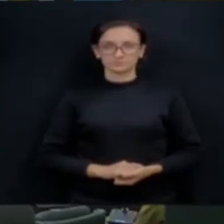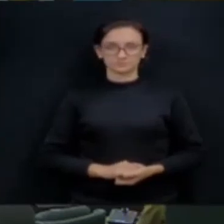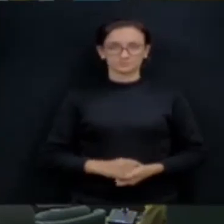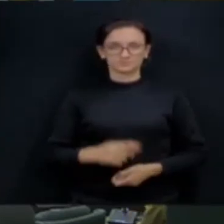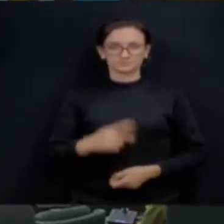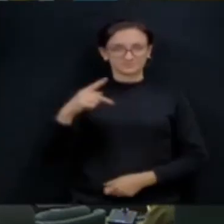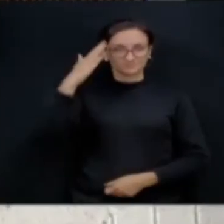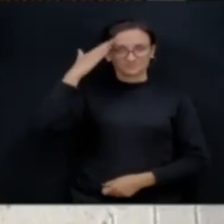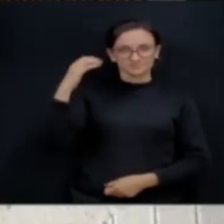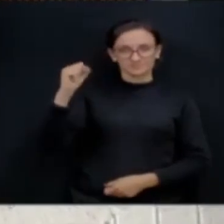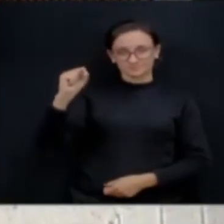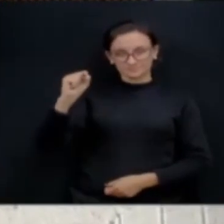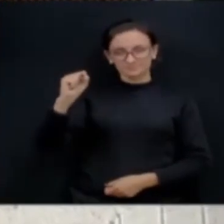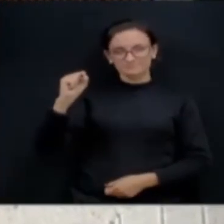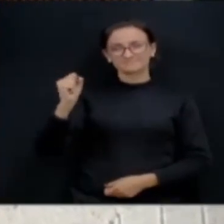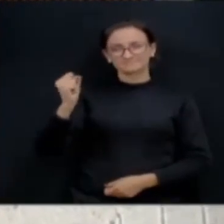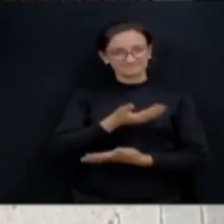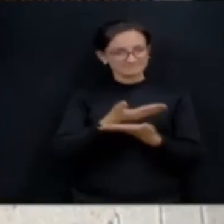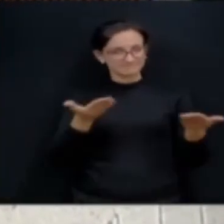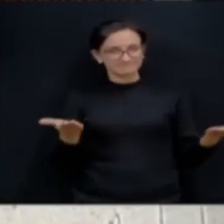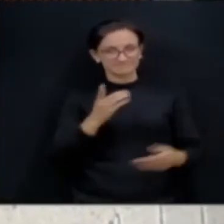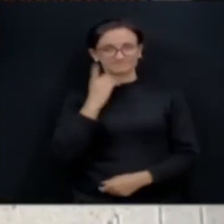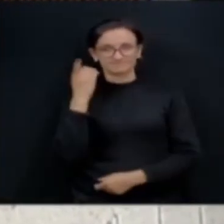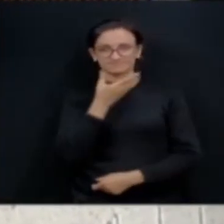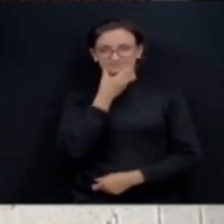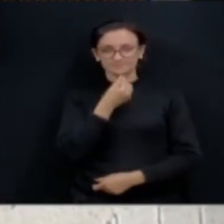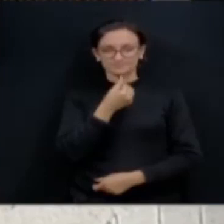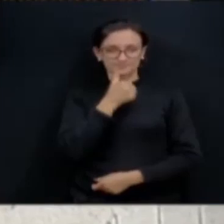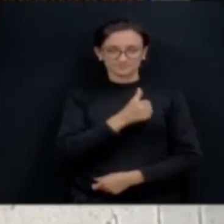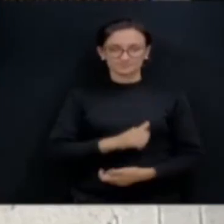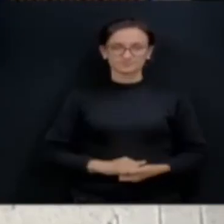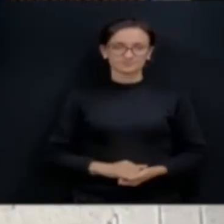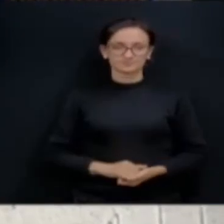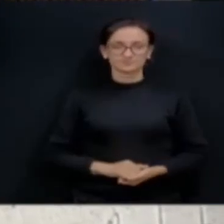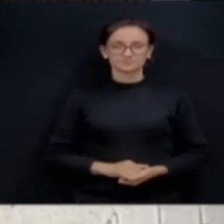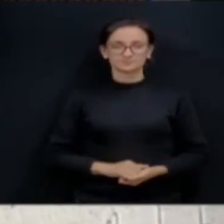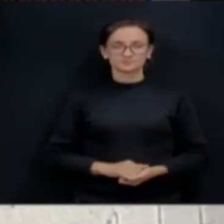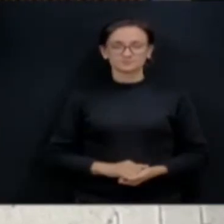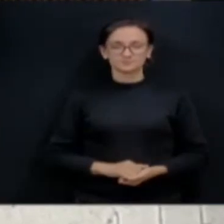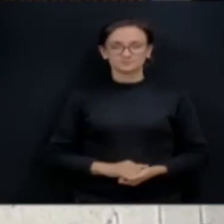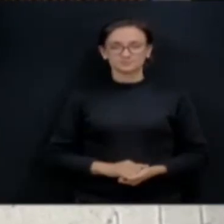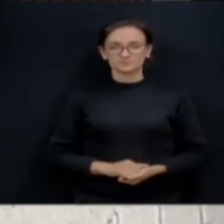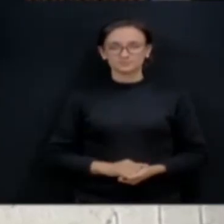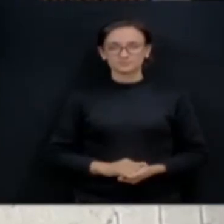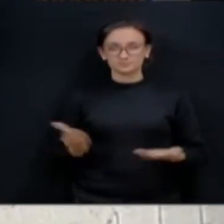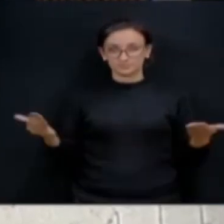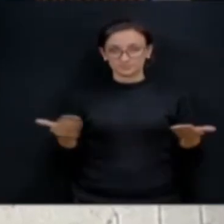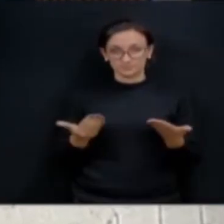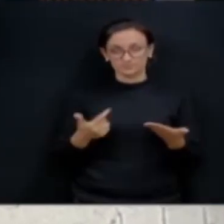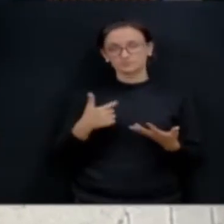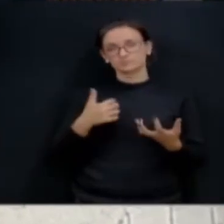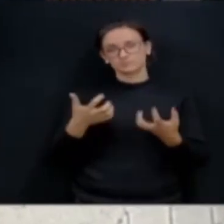presidente Traiano, nobre deputados e deputadas, eu gostaria hoje de fazer um